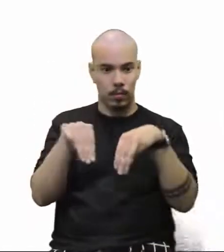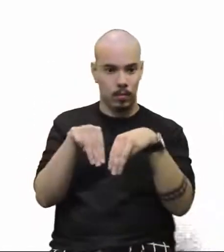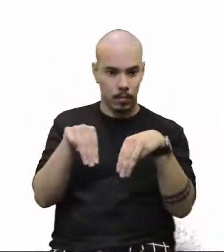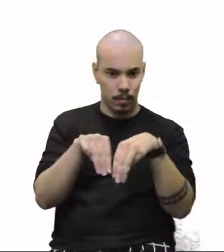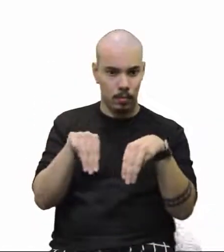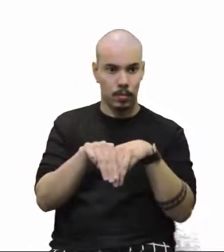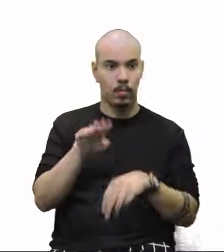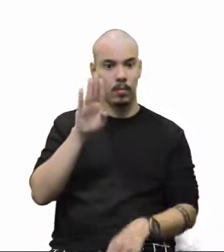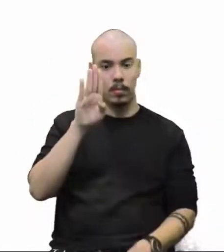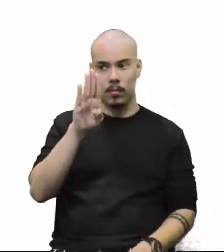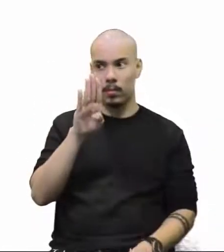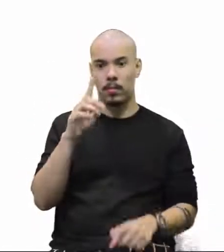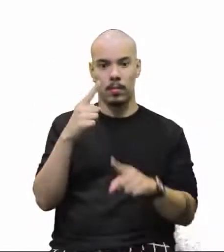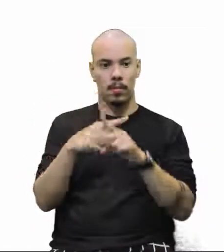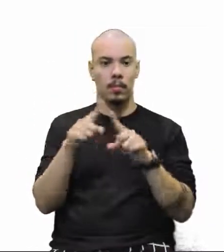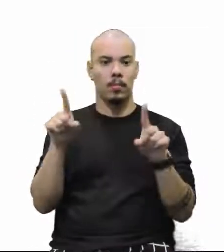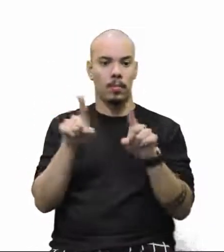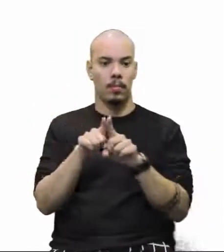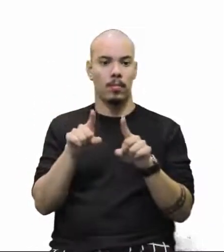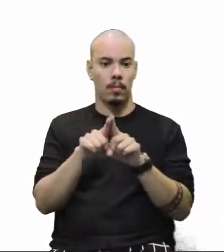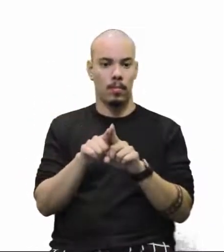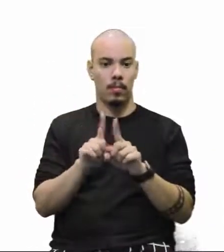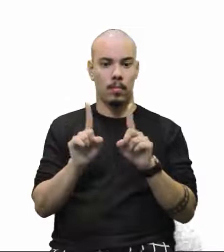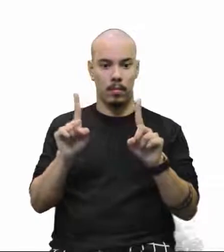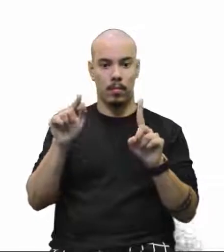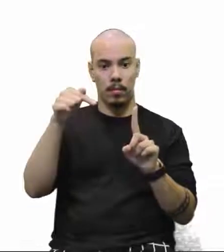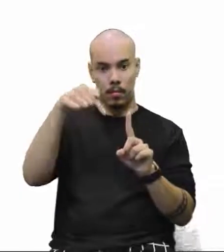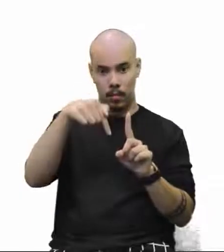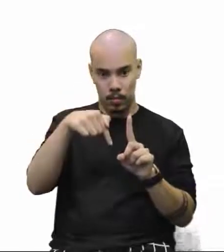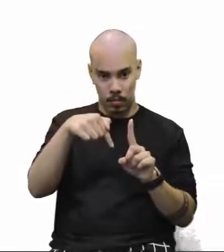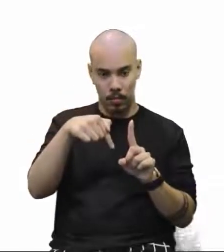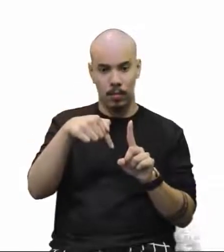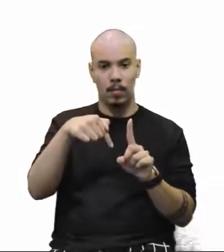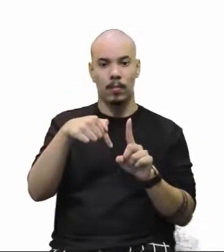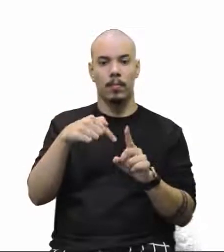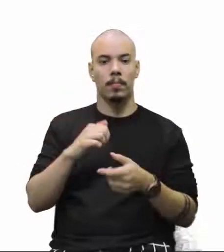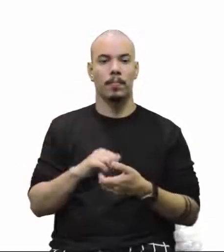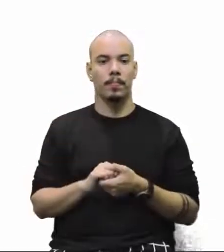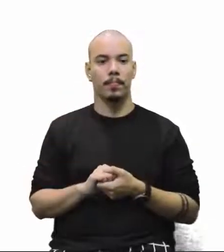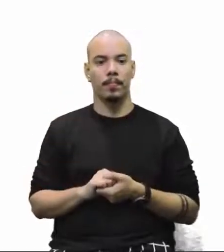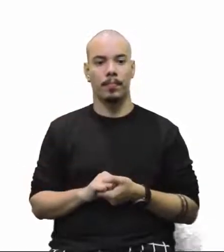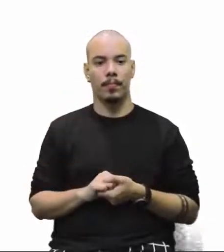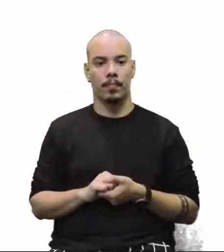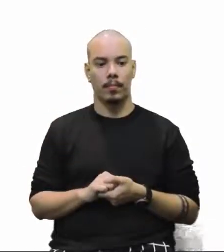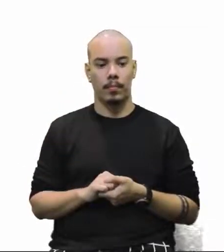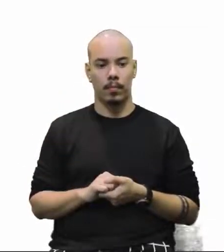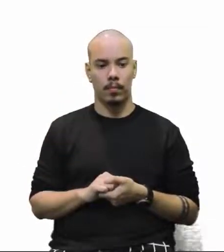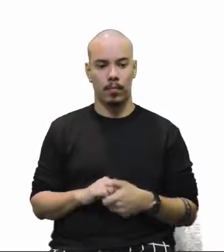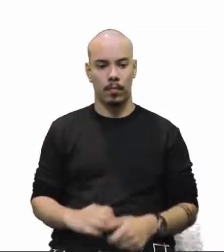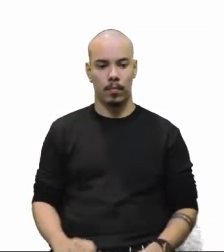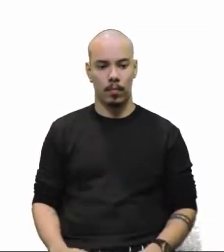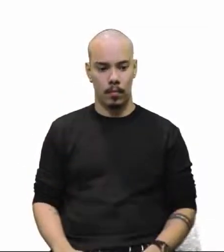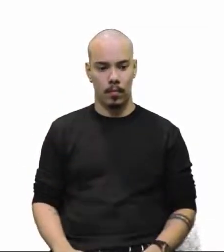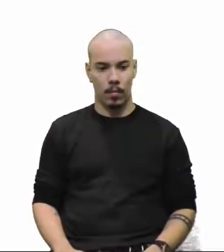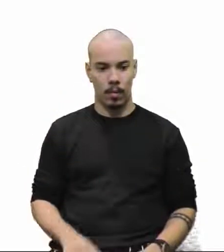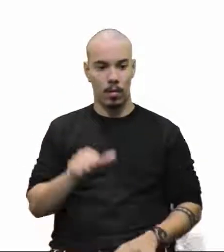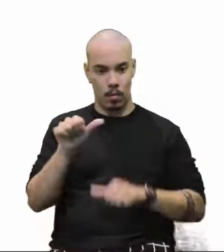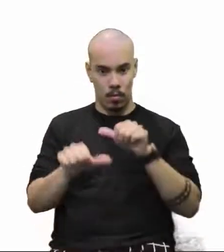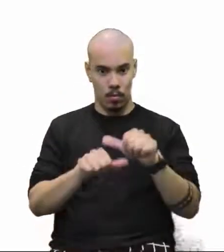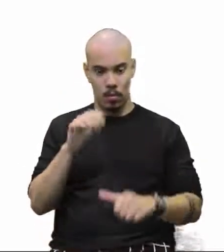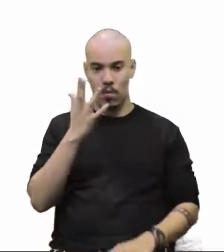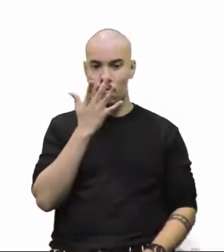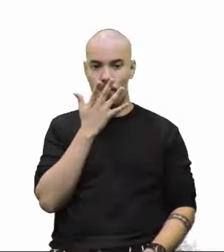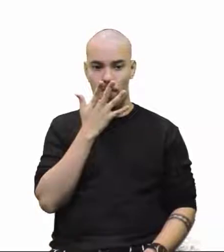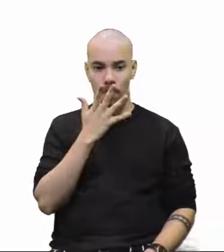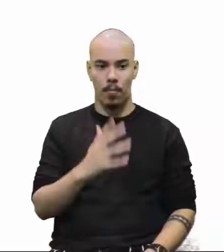θ. Deixa Lembrando eu- que o ângulo é 60, não é 90 Isso, e nem eu vou 0, mudar a nem cor aqui. 180. Vou mudar a cor do pincel